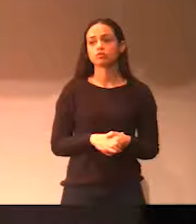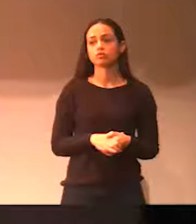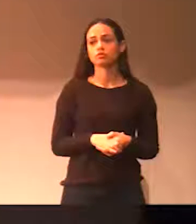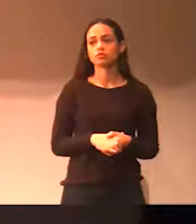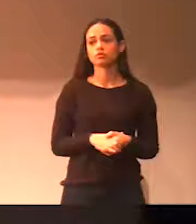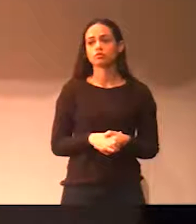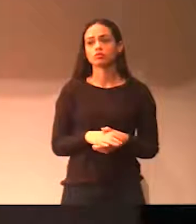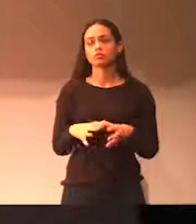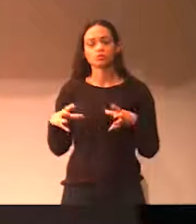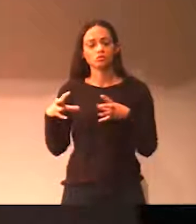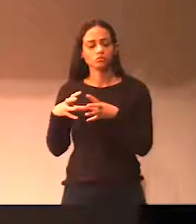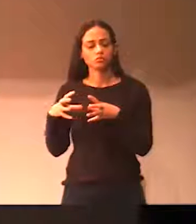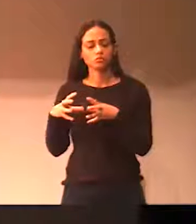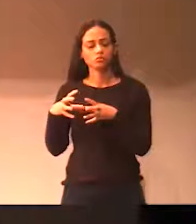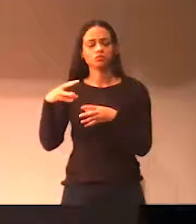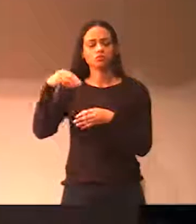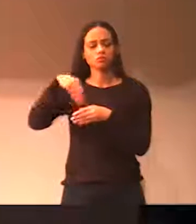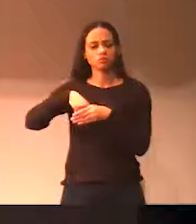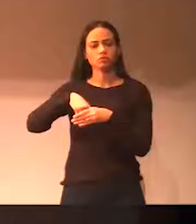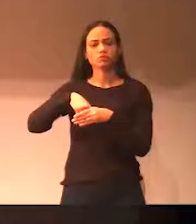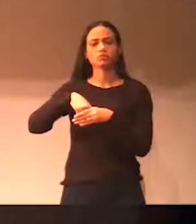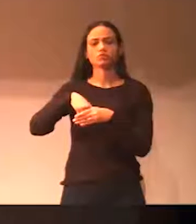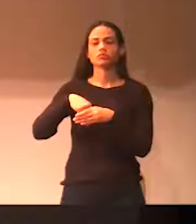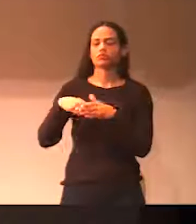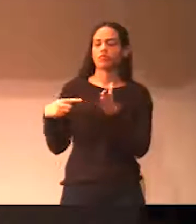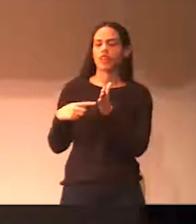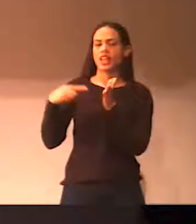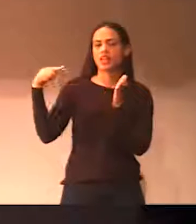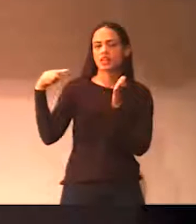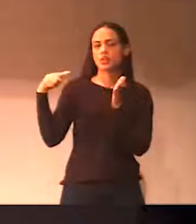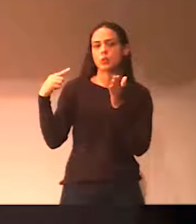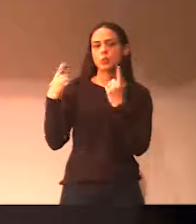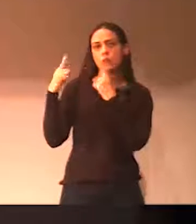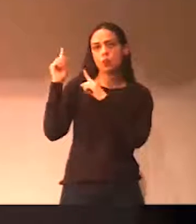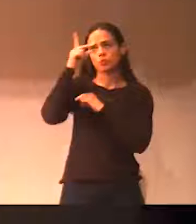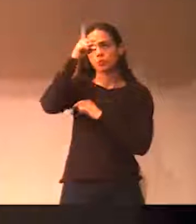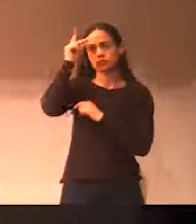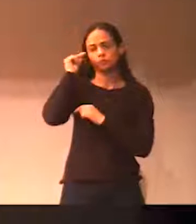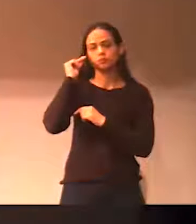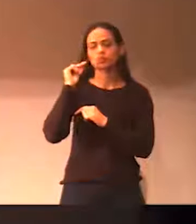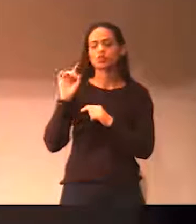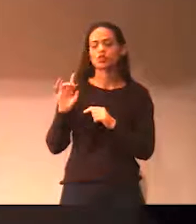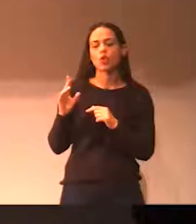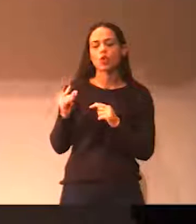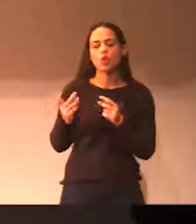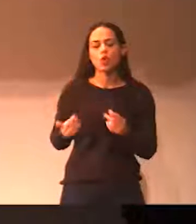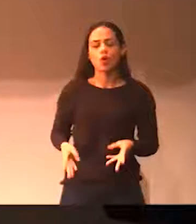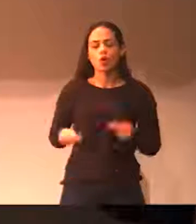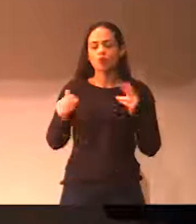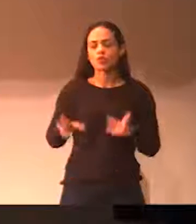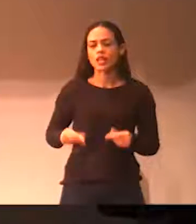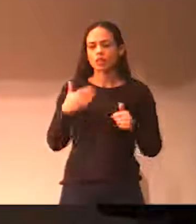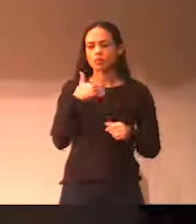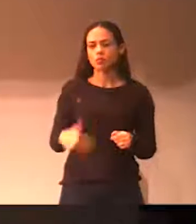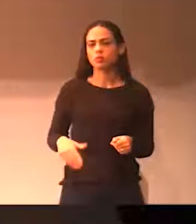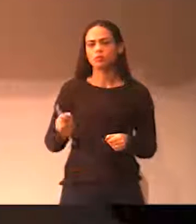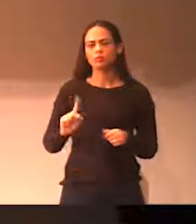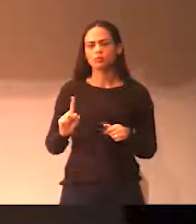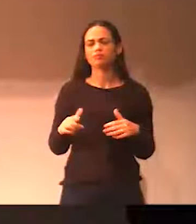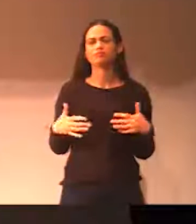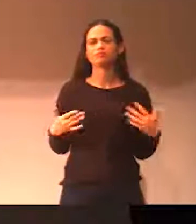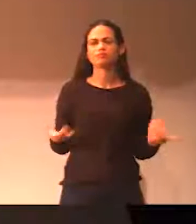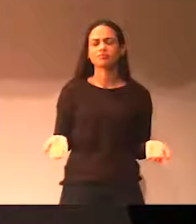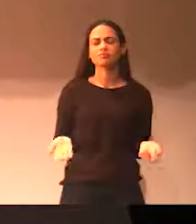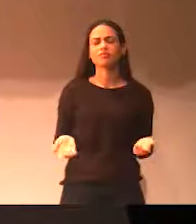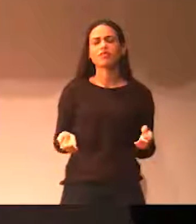problemáticas aí dentro do processo da comissão processante que não são apenas as contas públicas. E aí ele entra com aquela confusão jurídica, entra com liminar, a